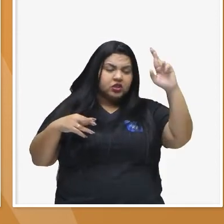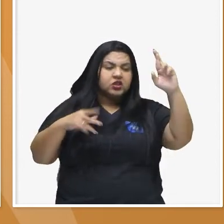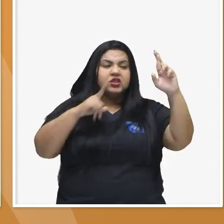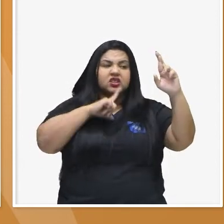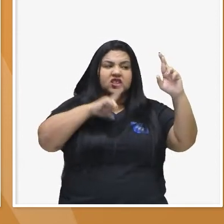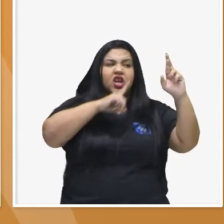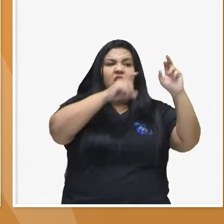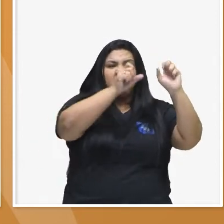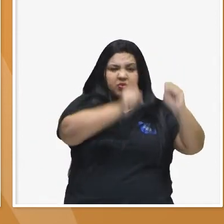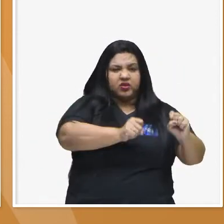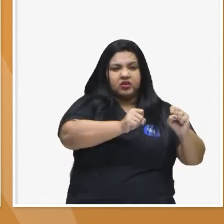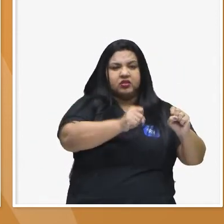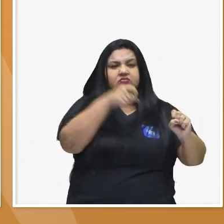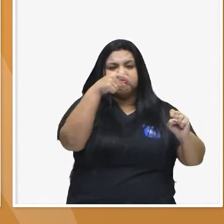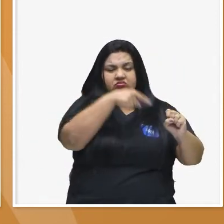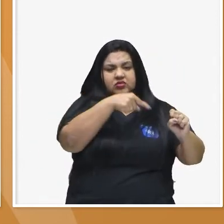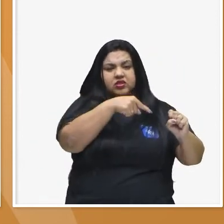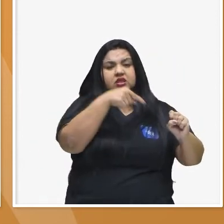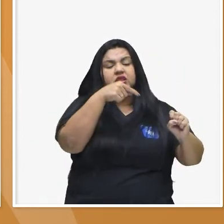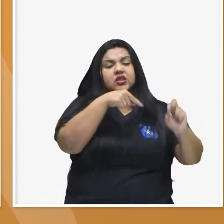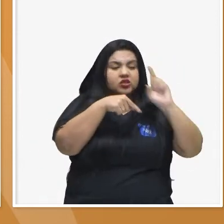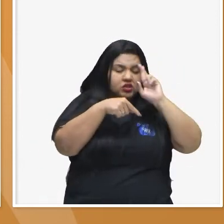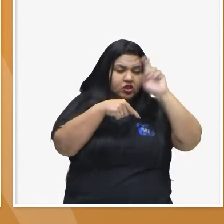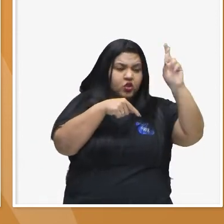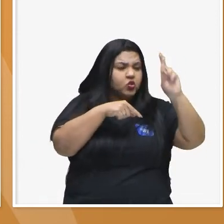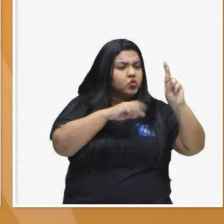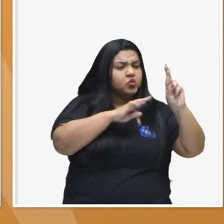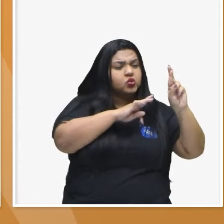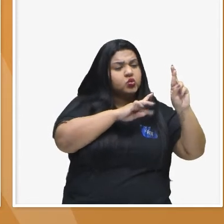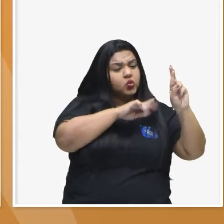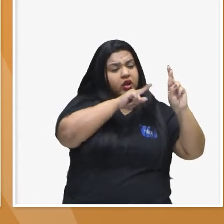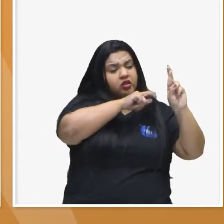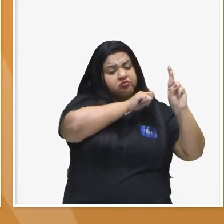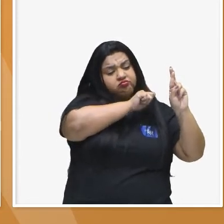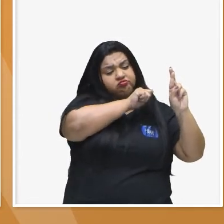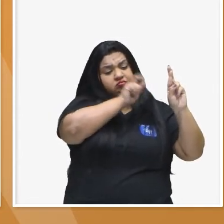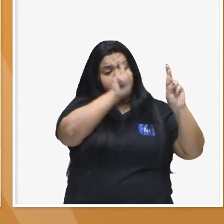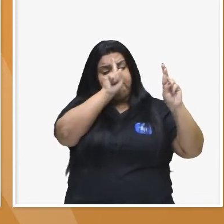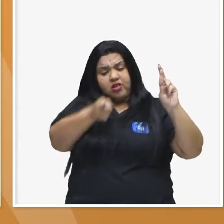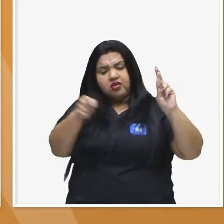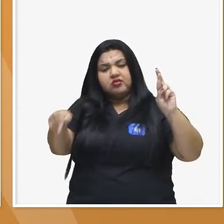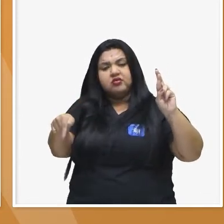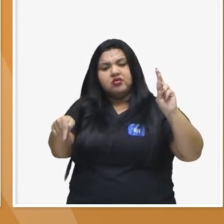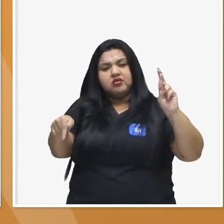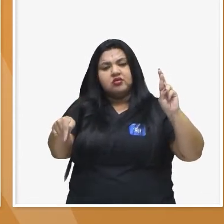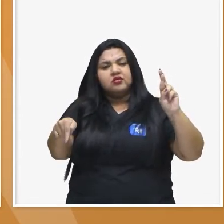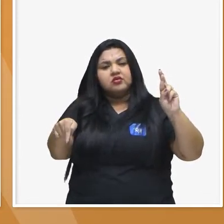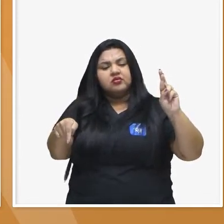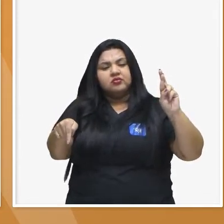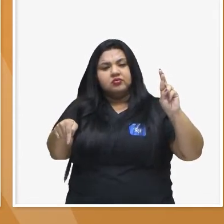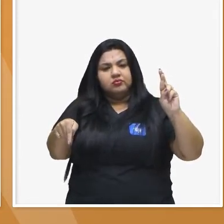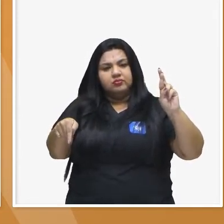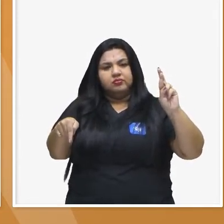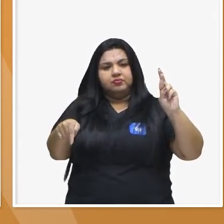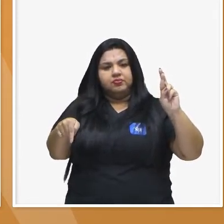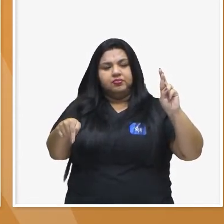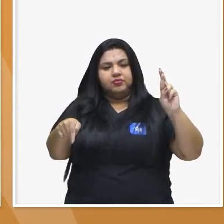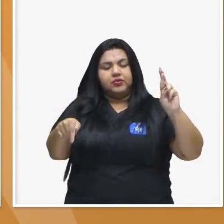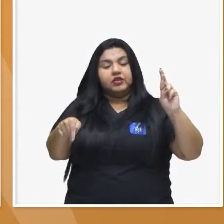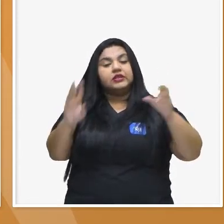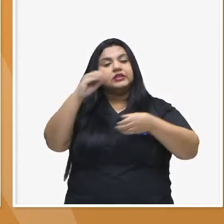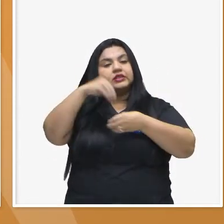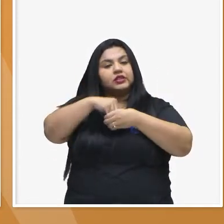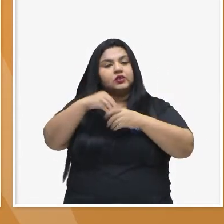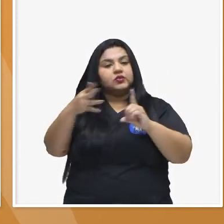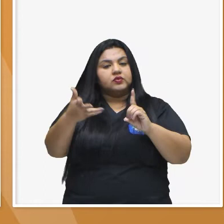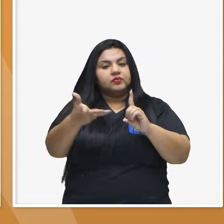poder, o senhor seja o dono do escravo, né, mas na dialética da